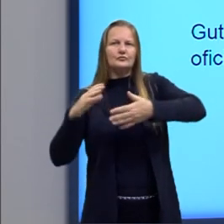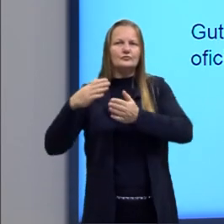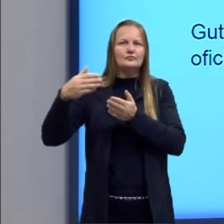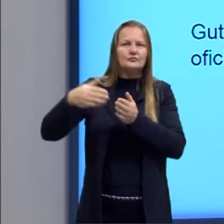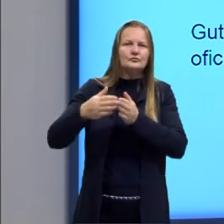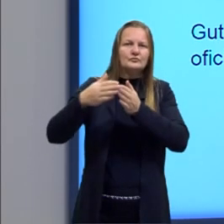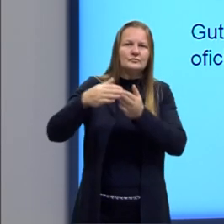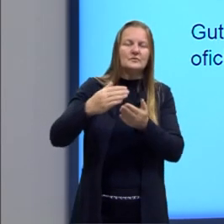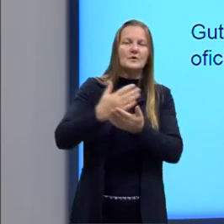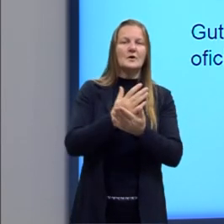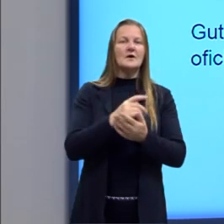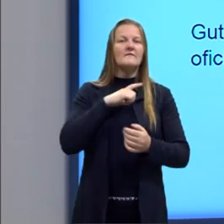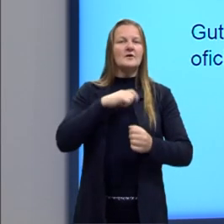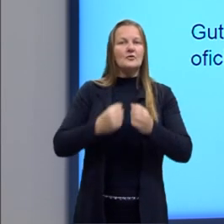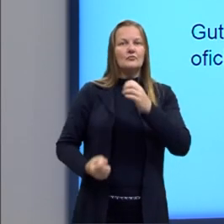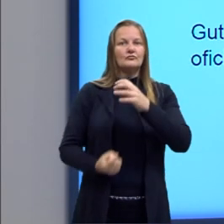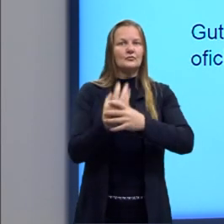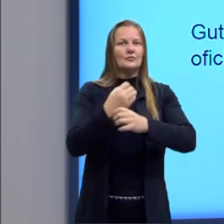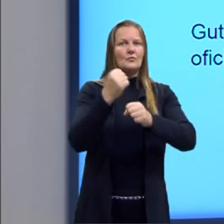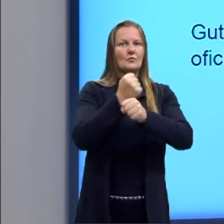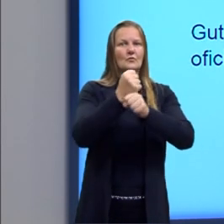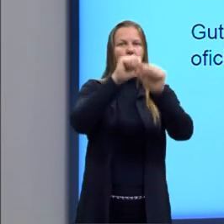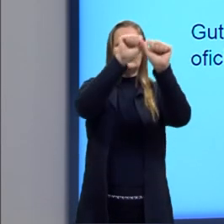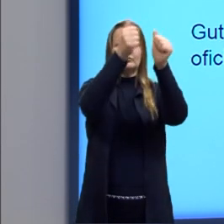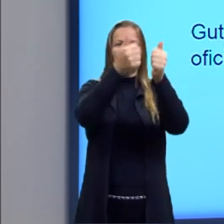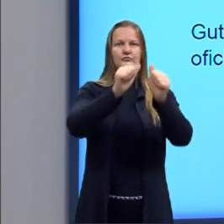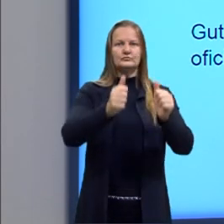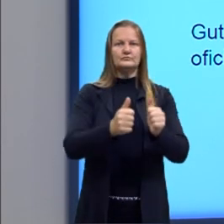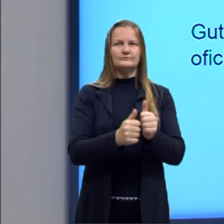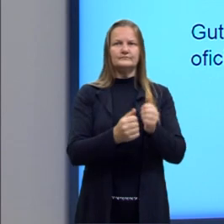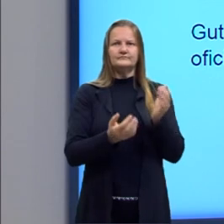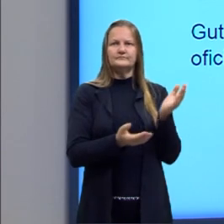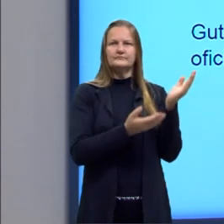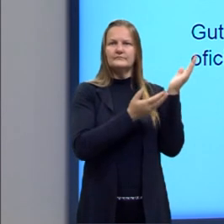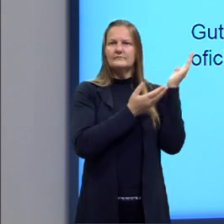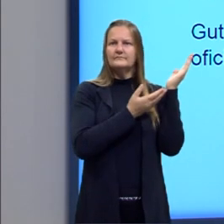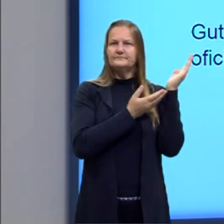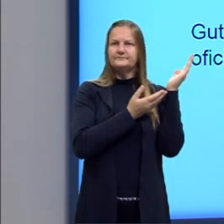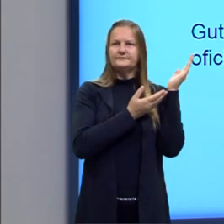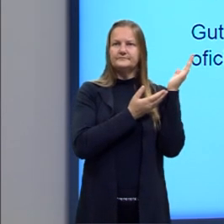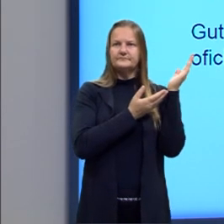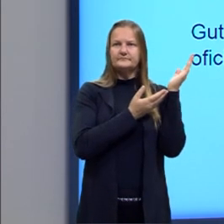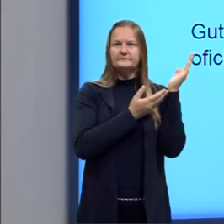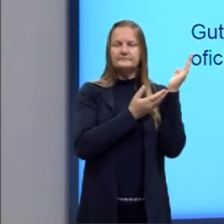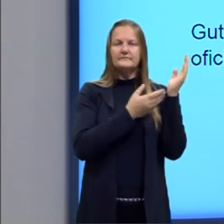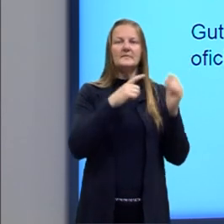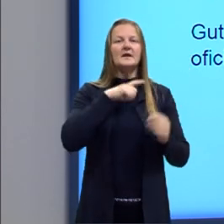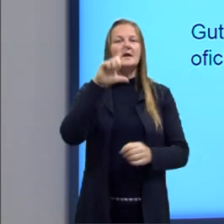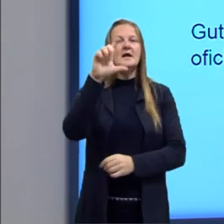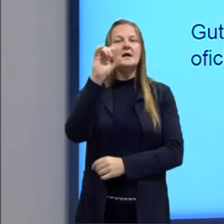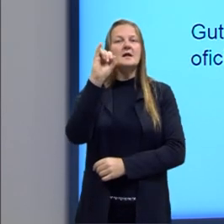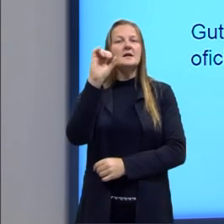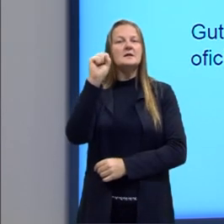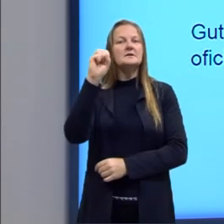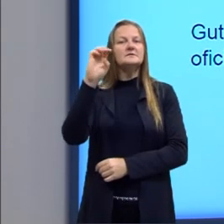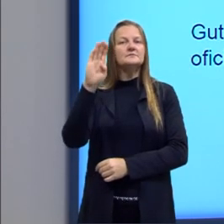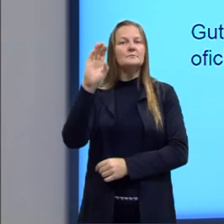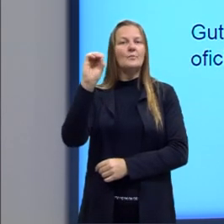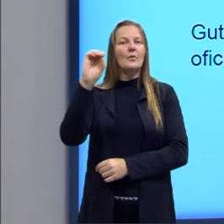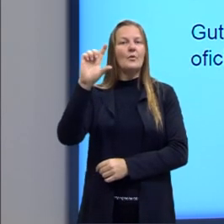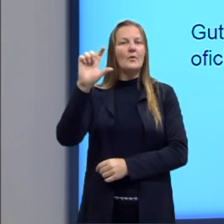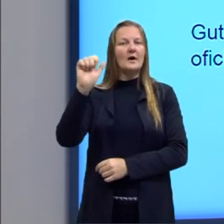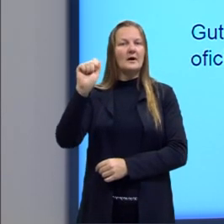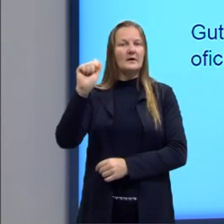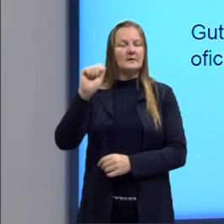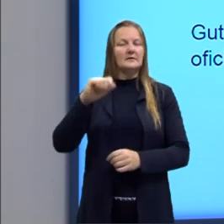de um monumento que se chama padrão dos descobrimentos ao monumento que está em Lisboa né hein é em